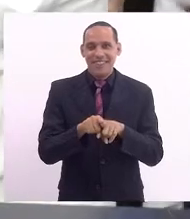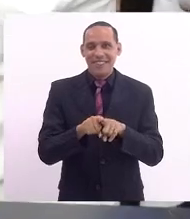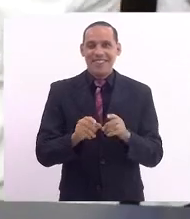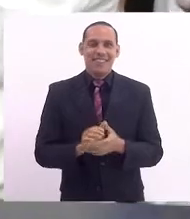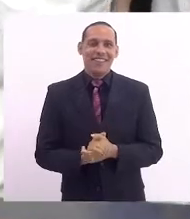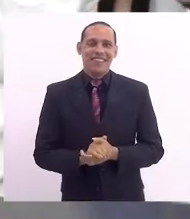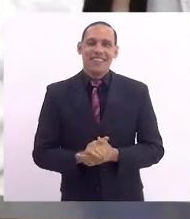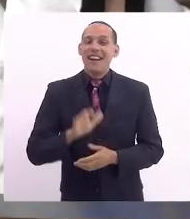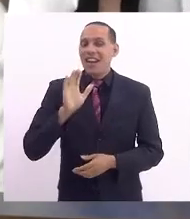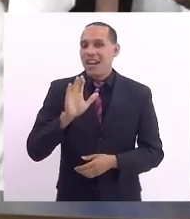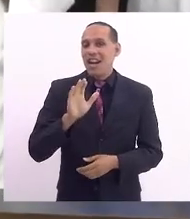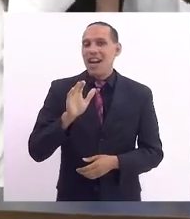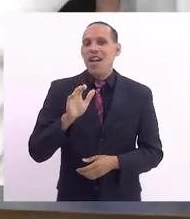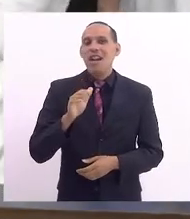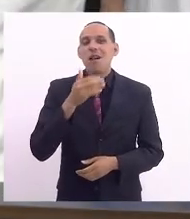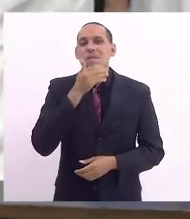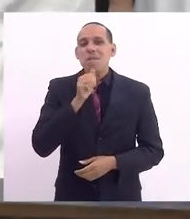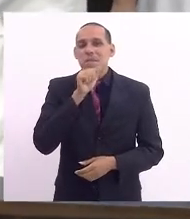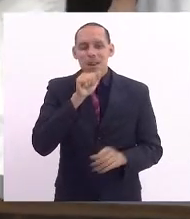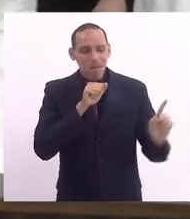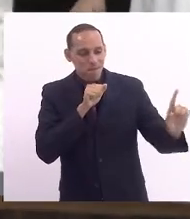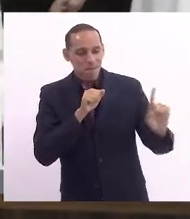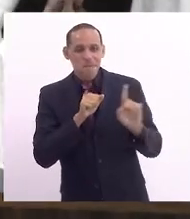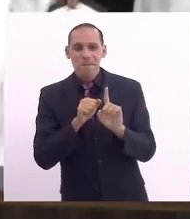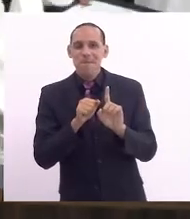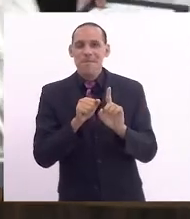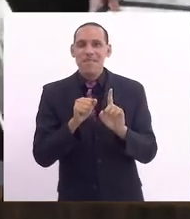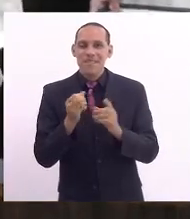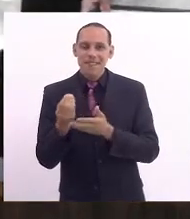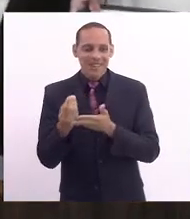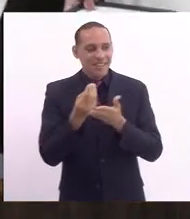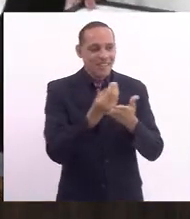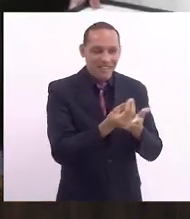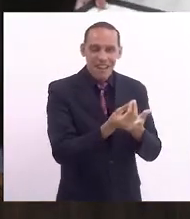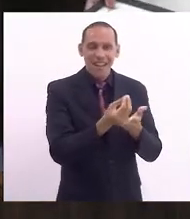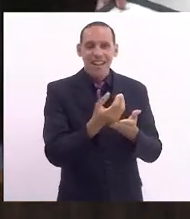Mas seu Alberto veio aqui receber, e chamo também